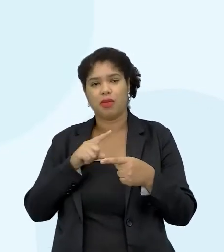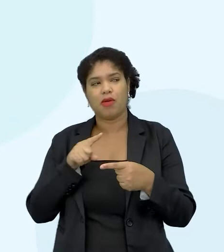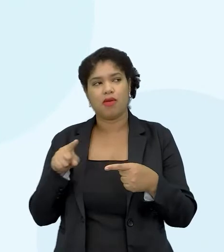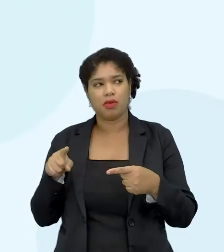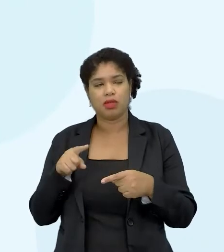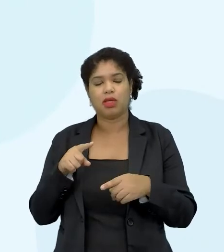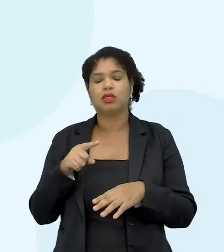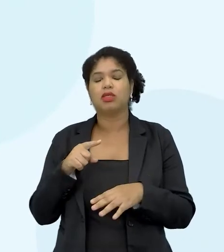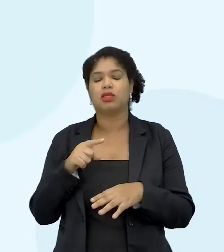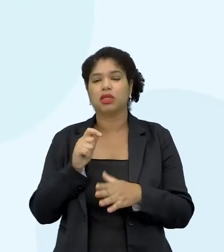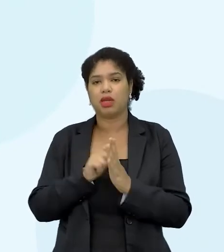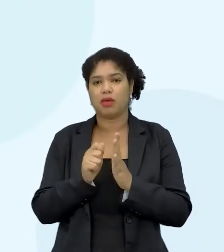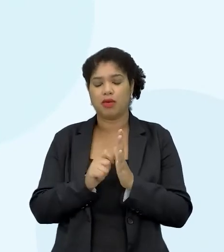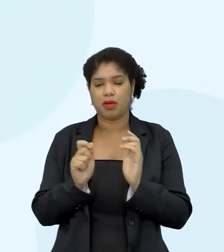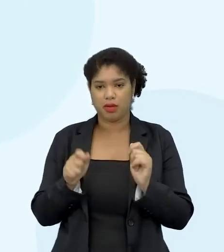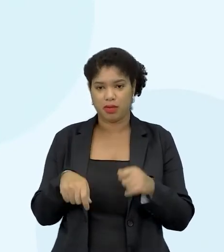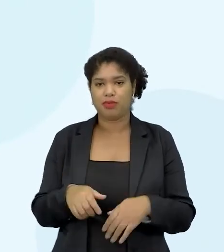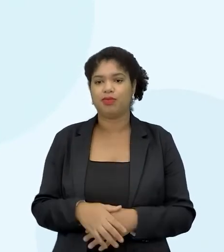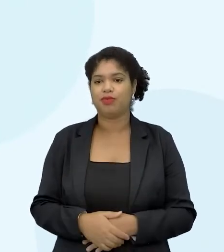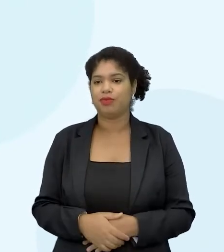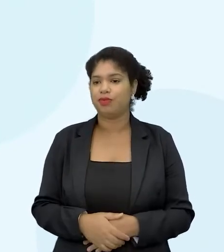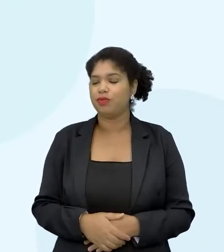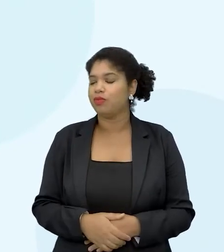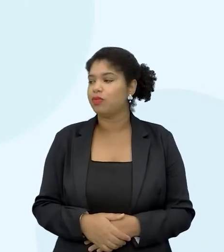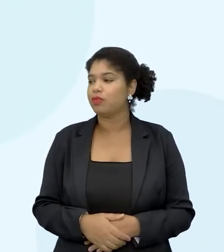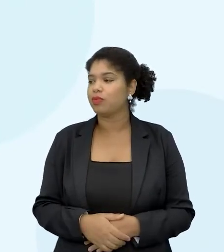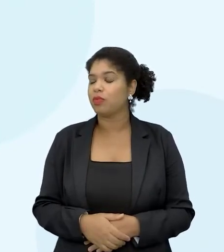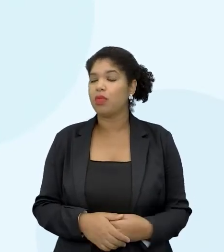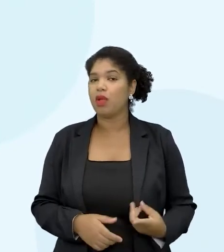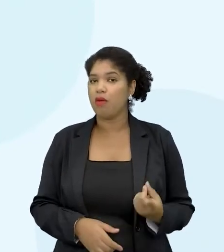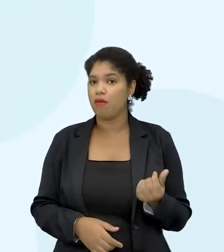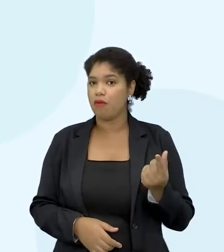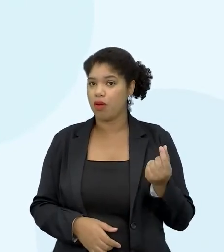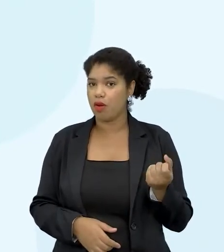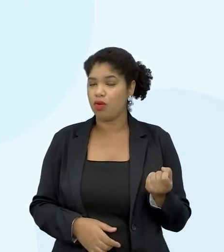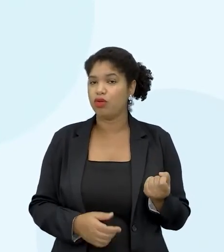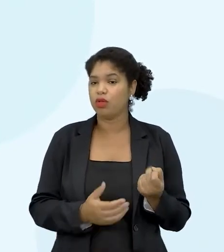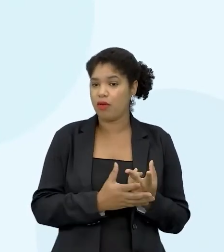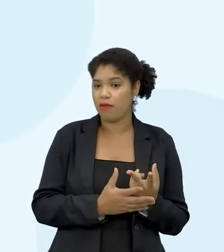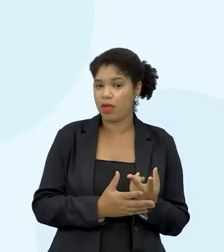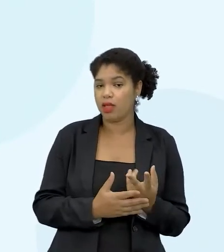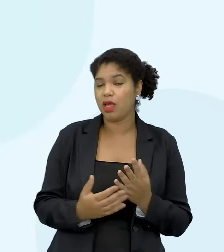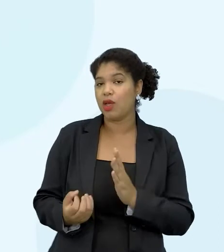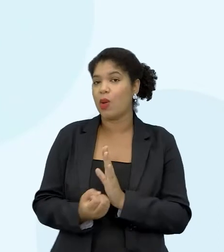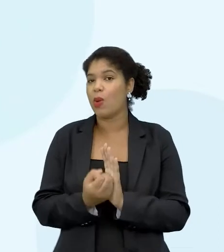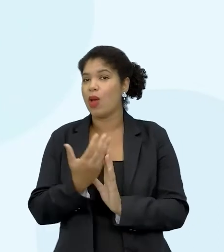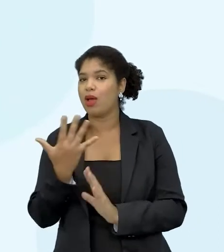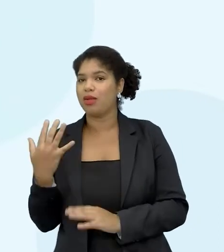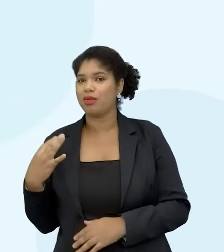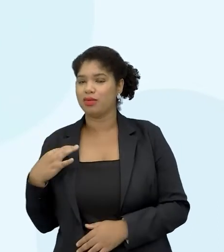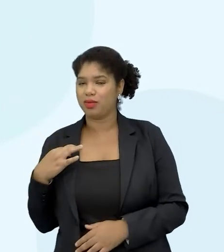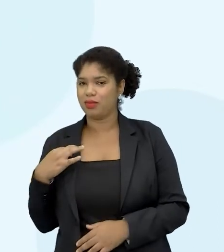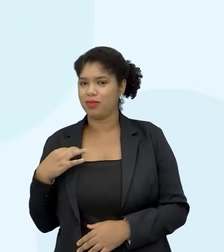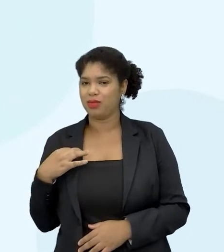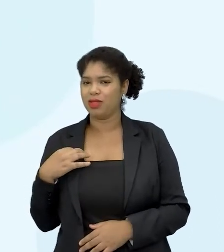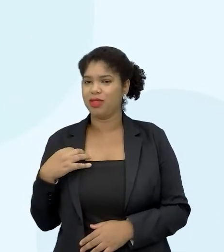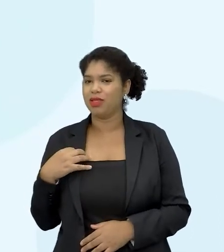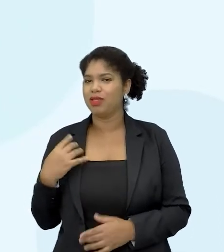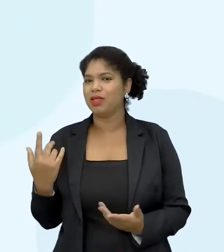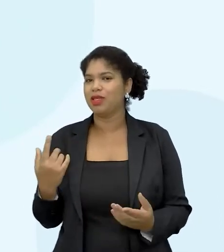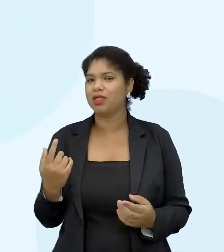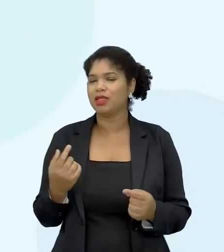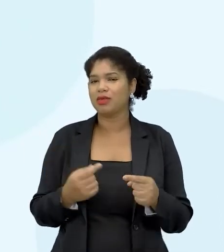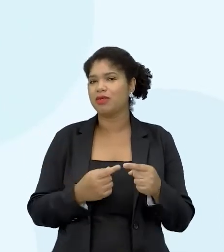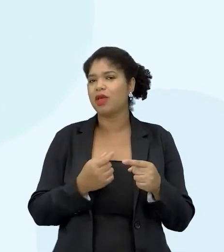Então, a relação entre o valor da venda e o número de camisetas. Então, como que eu represento